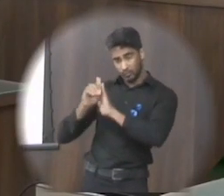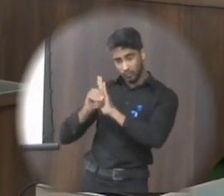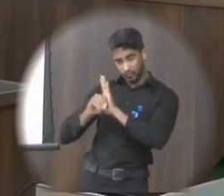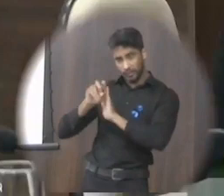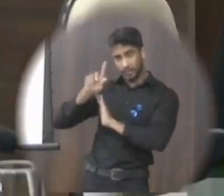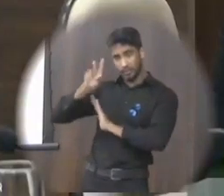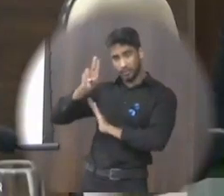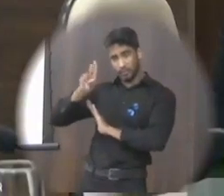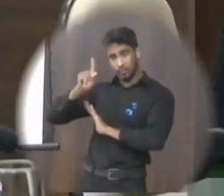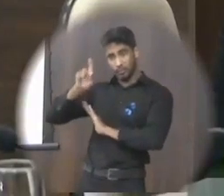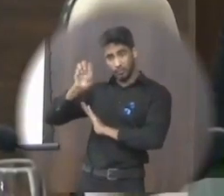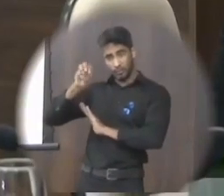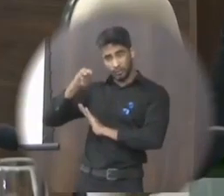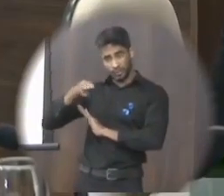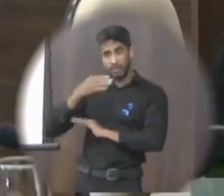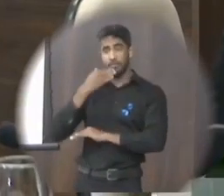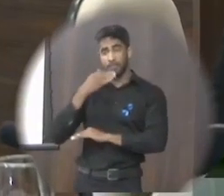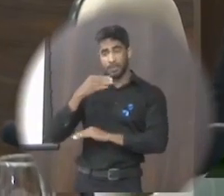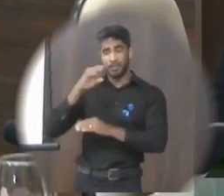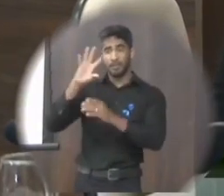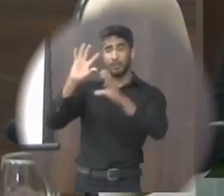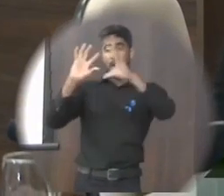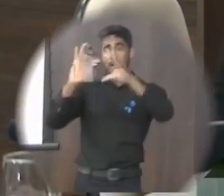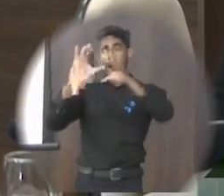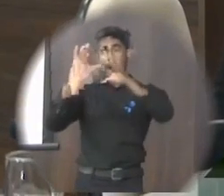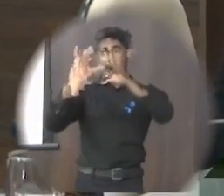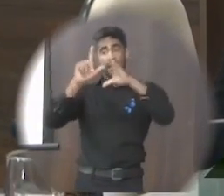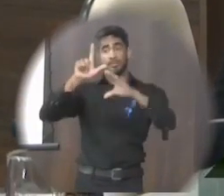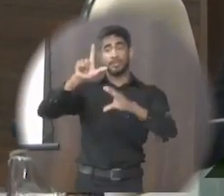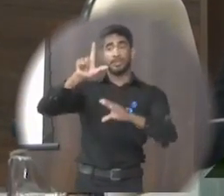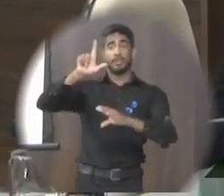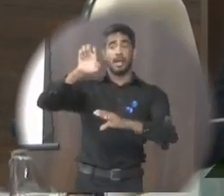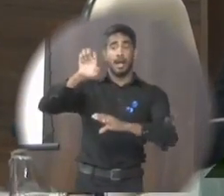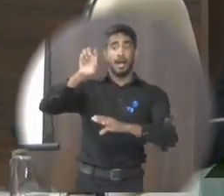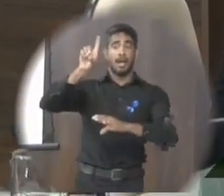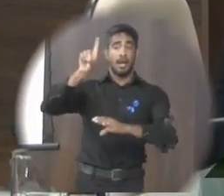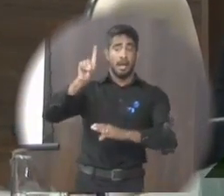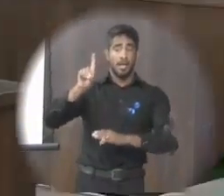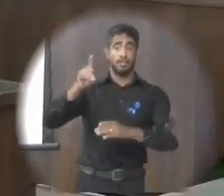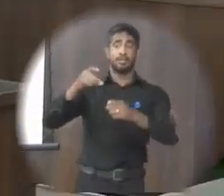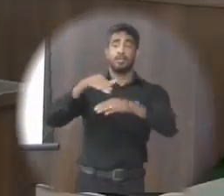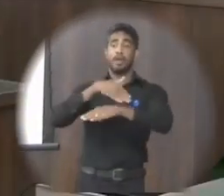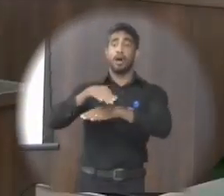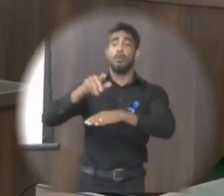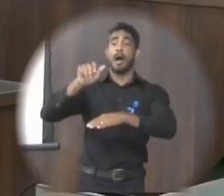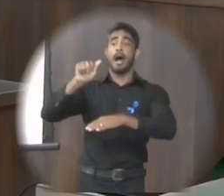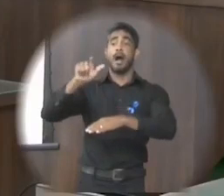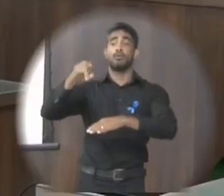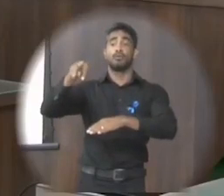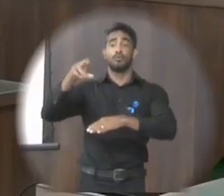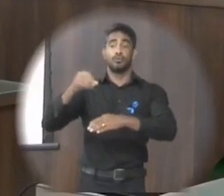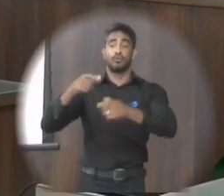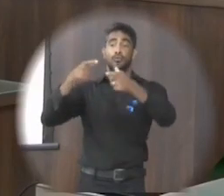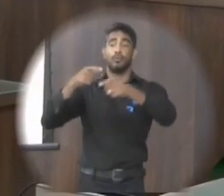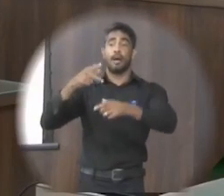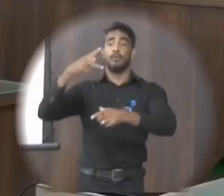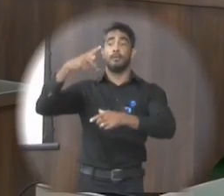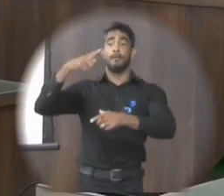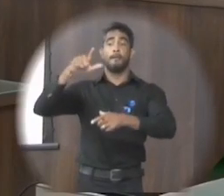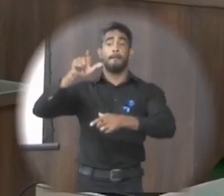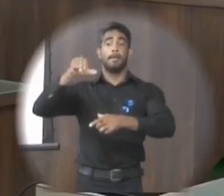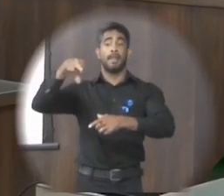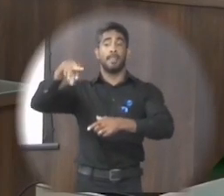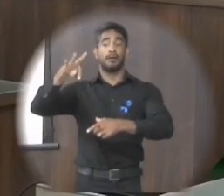GEM, solicitando a colocação de lâmpada de LED na rua Augusto de Lima, 397, no bairro Planalto 2.